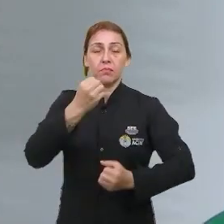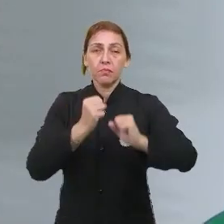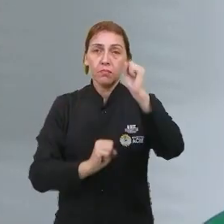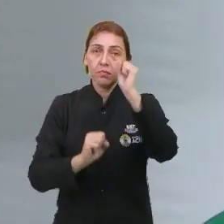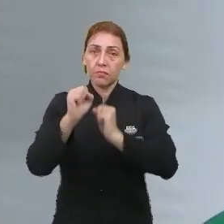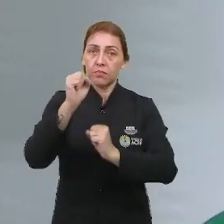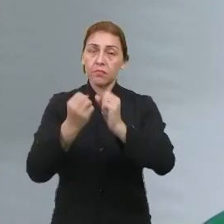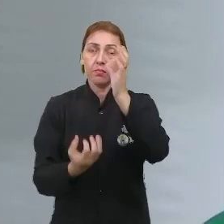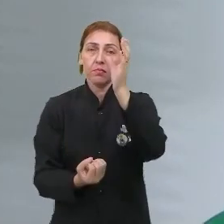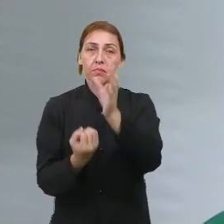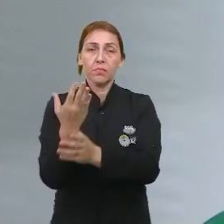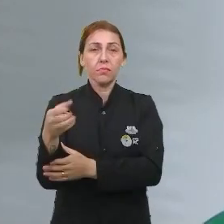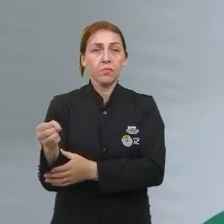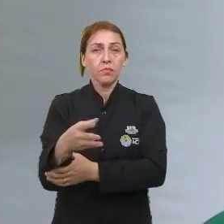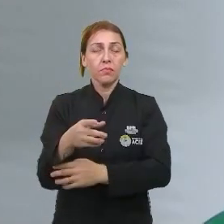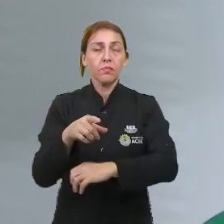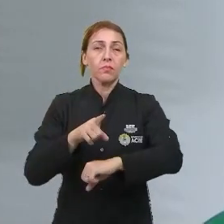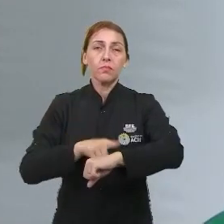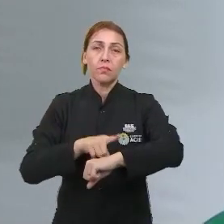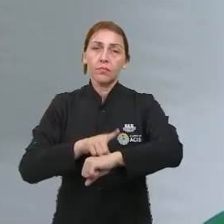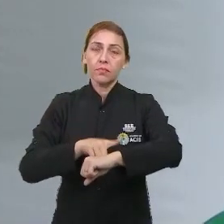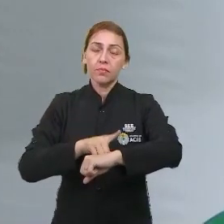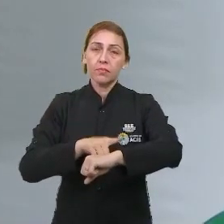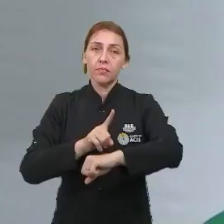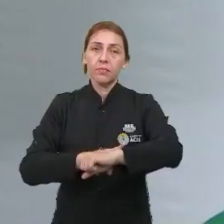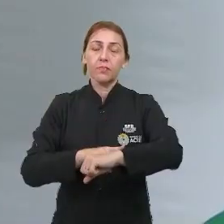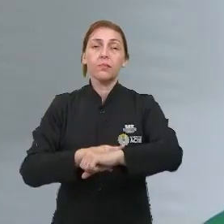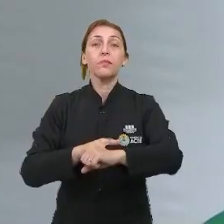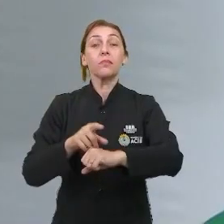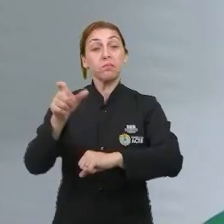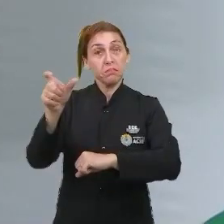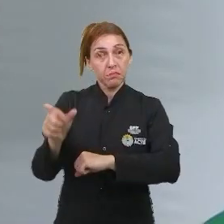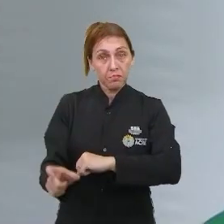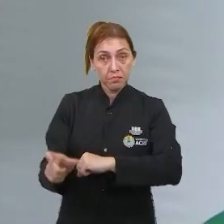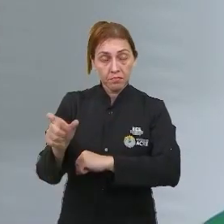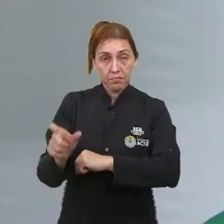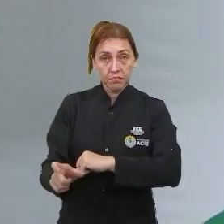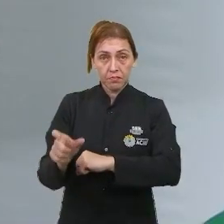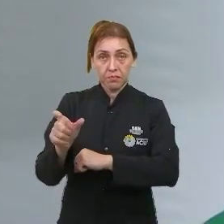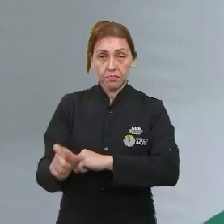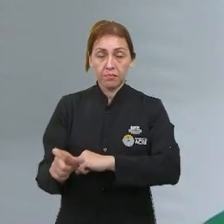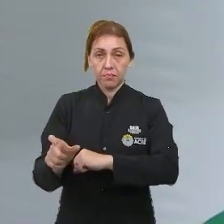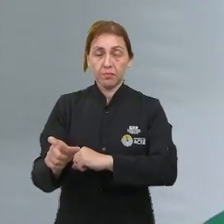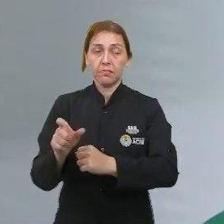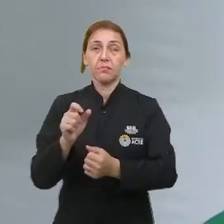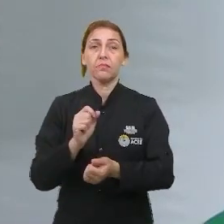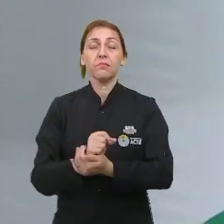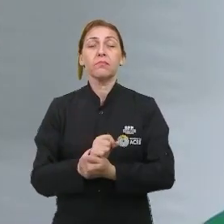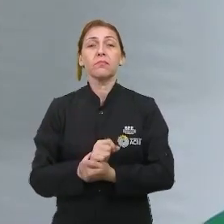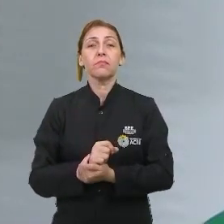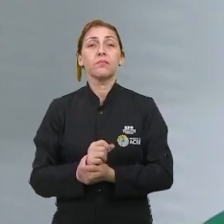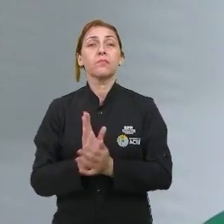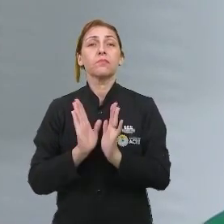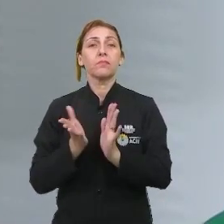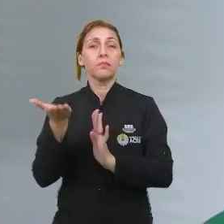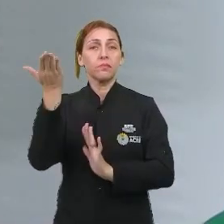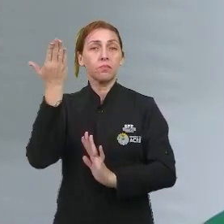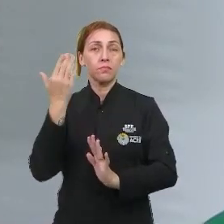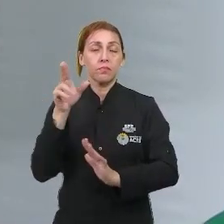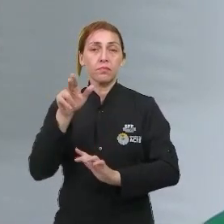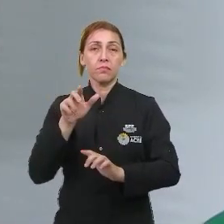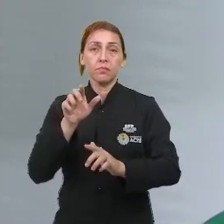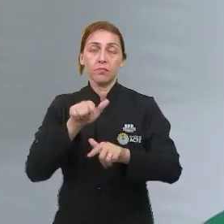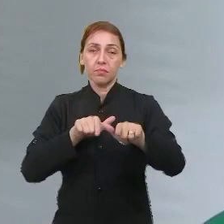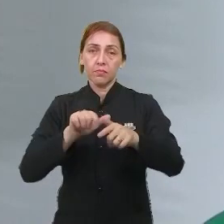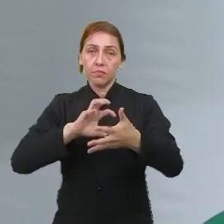Industrial inaugura um outro momento em que esse artesão, ou esse indivíduo que outrora foi artesão,